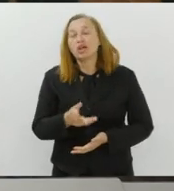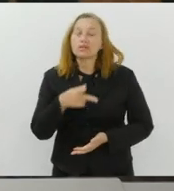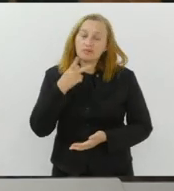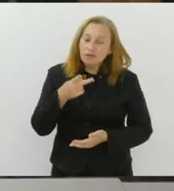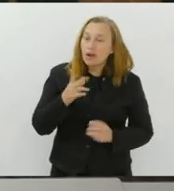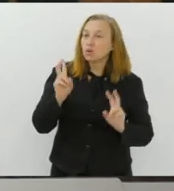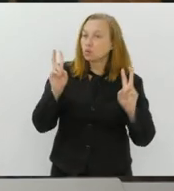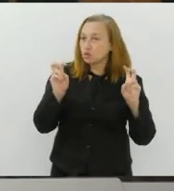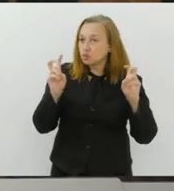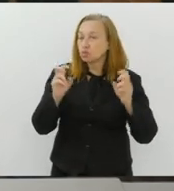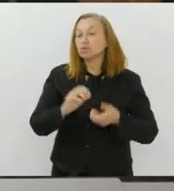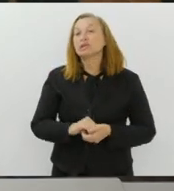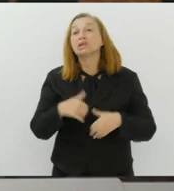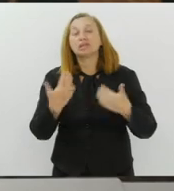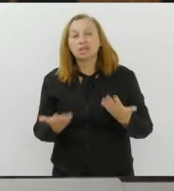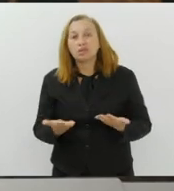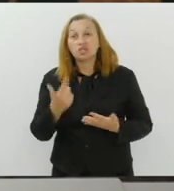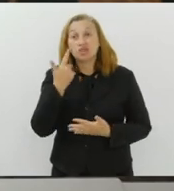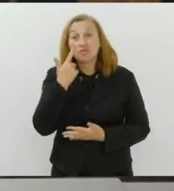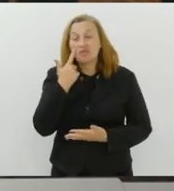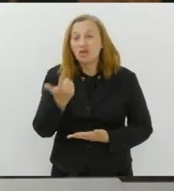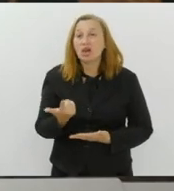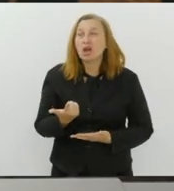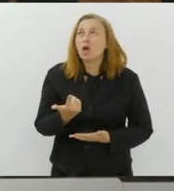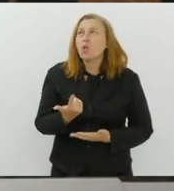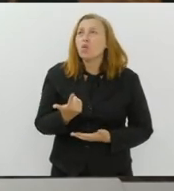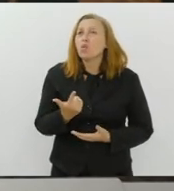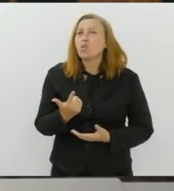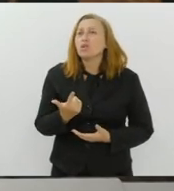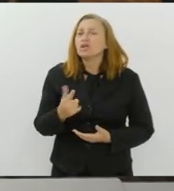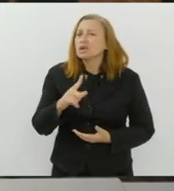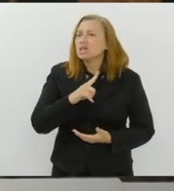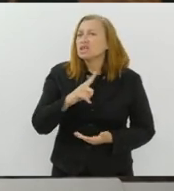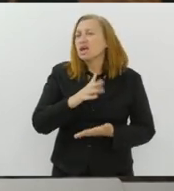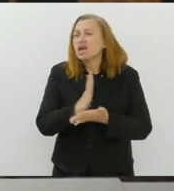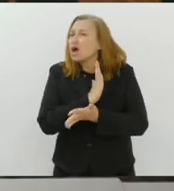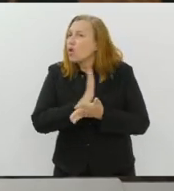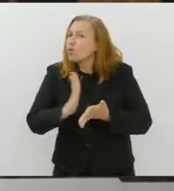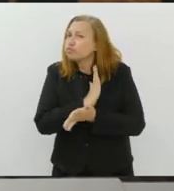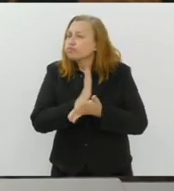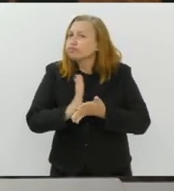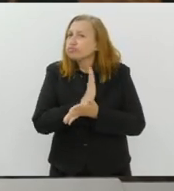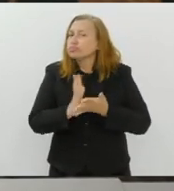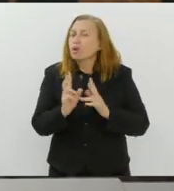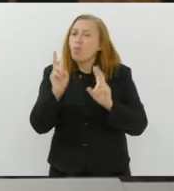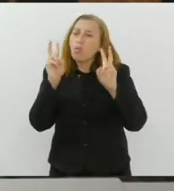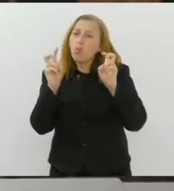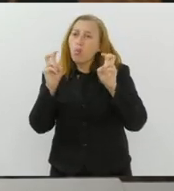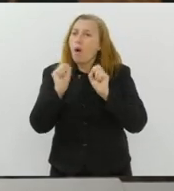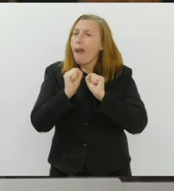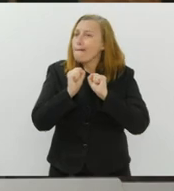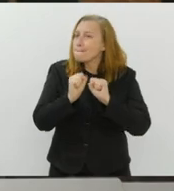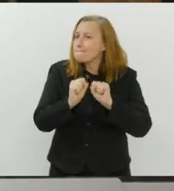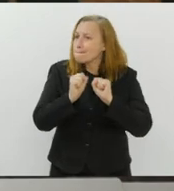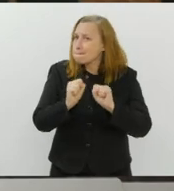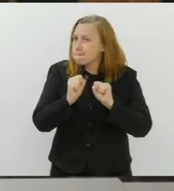nisso. Então, a gente vê que existem algumas questões que podem